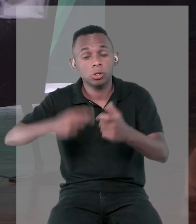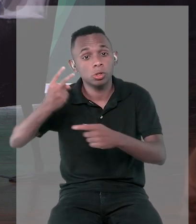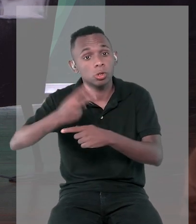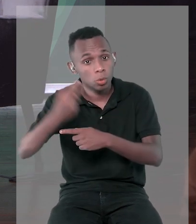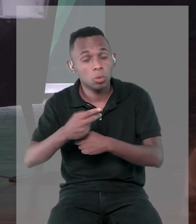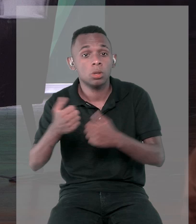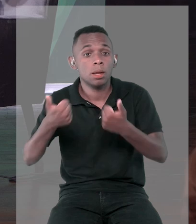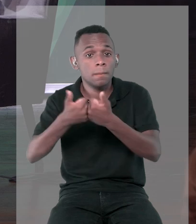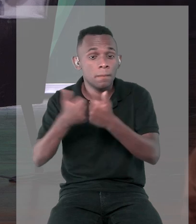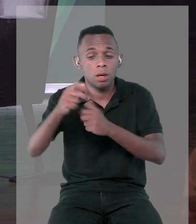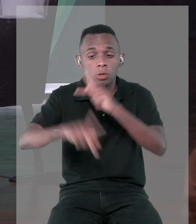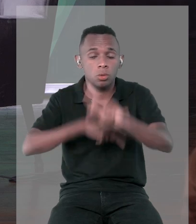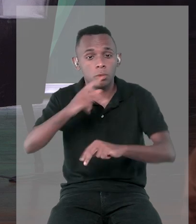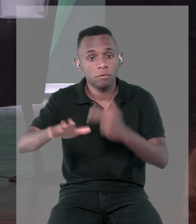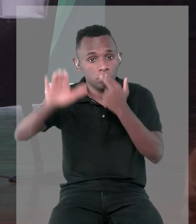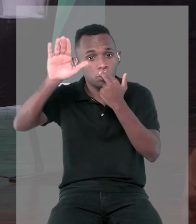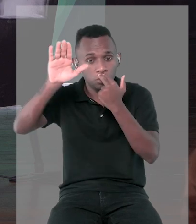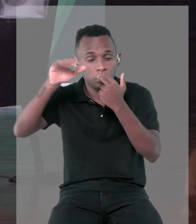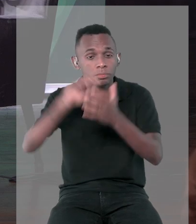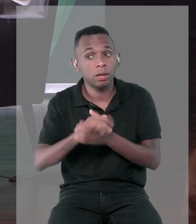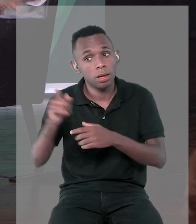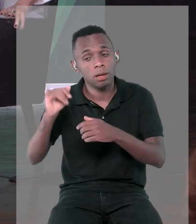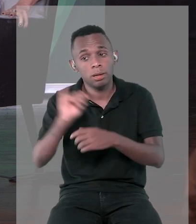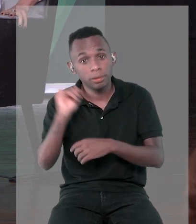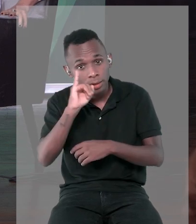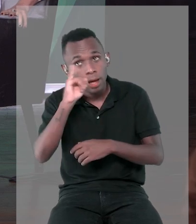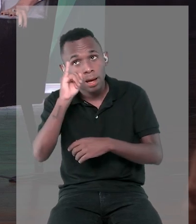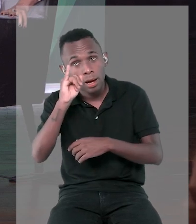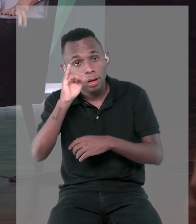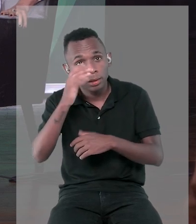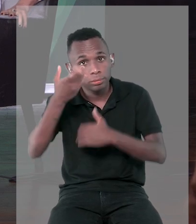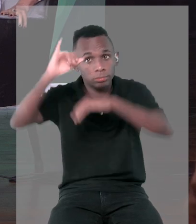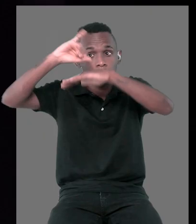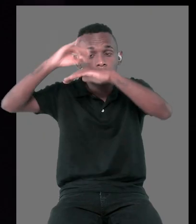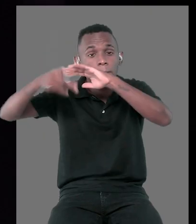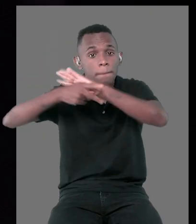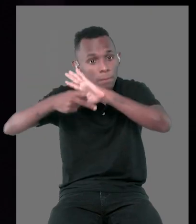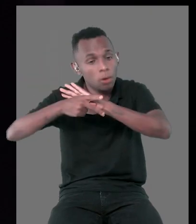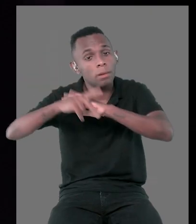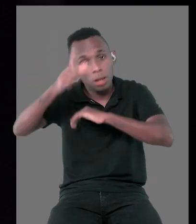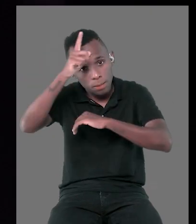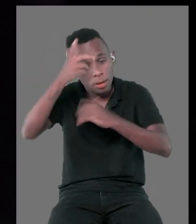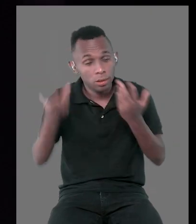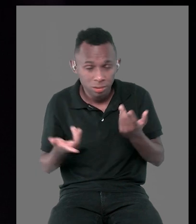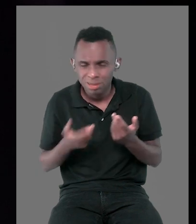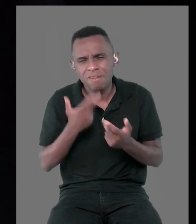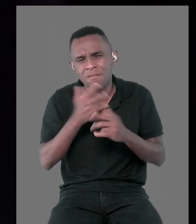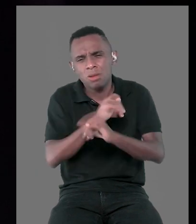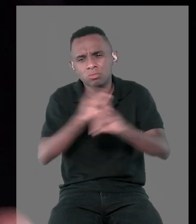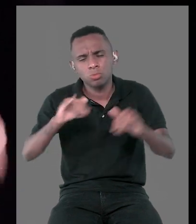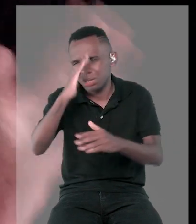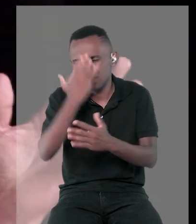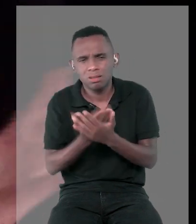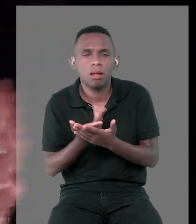pertinho dos nazistas, porque ela ficou na Itália, os nazistas estavam ali em cima. Então, teve que tomar certos cuidados, e também disse que não